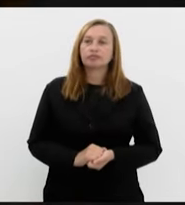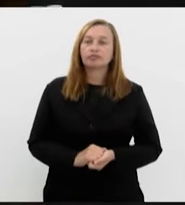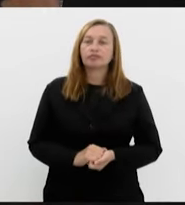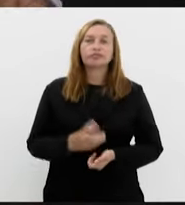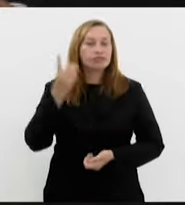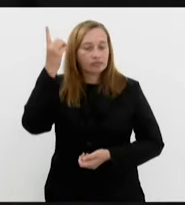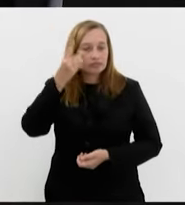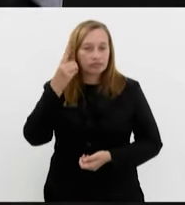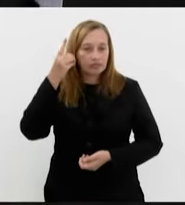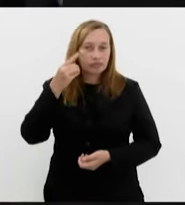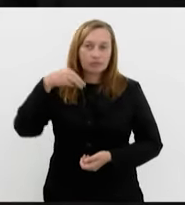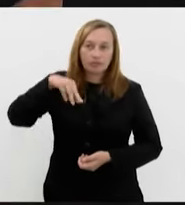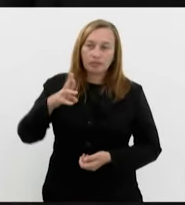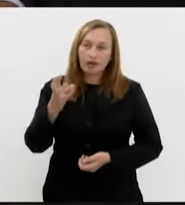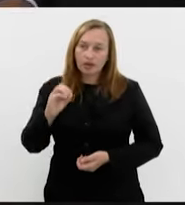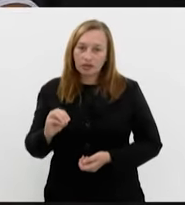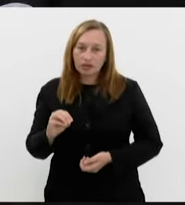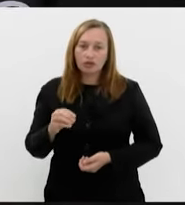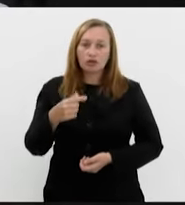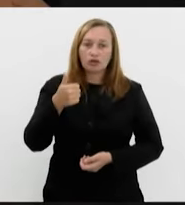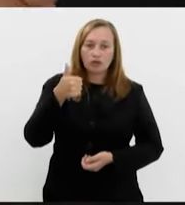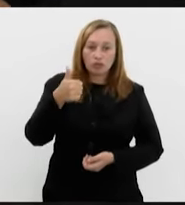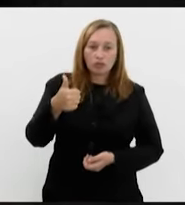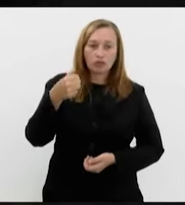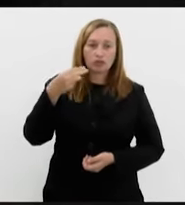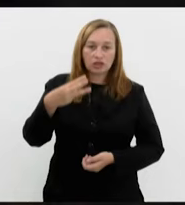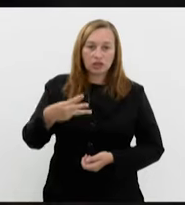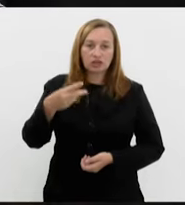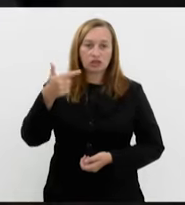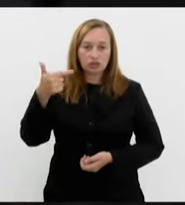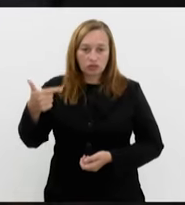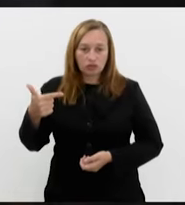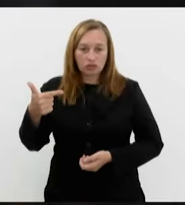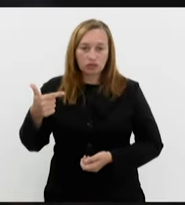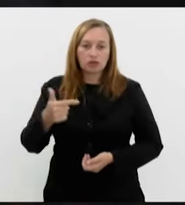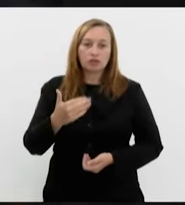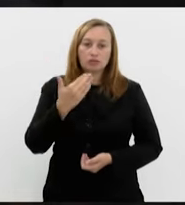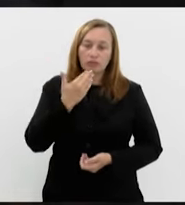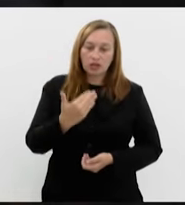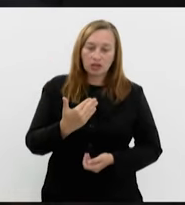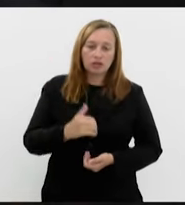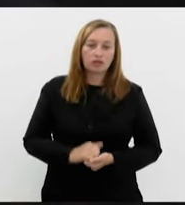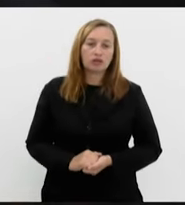Deputado Márcio Canella também, 132/2023, retirado a pedido.